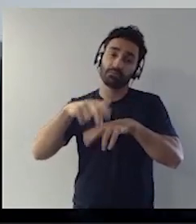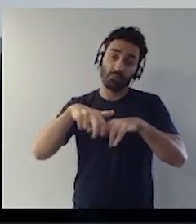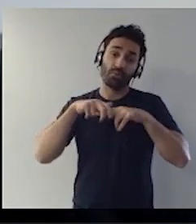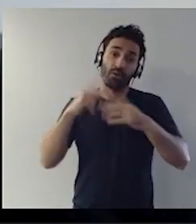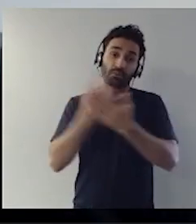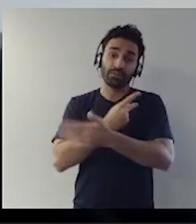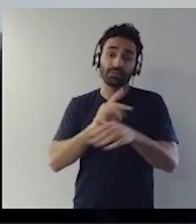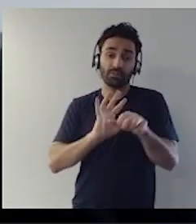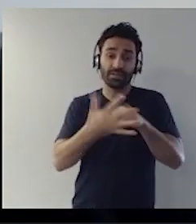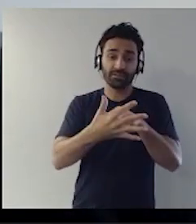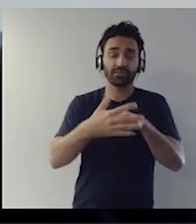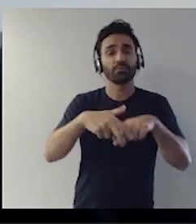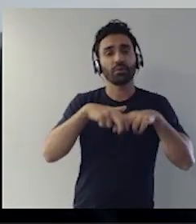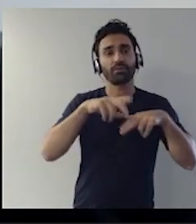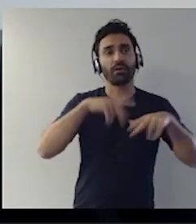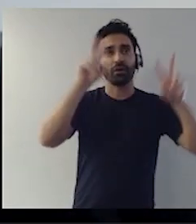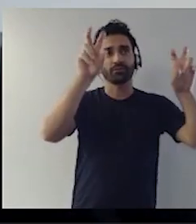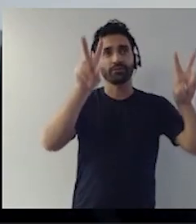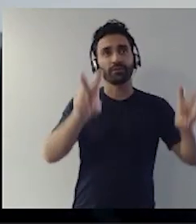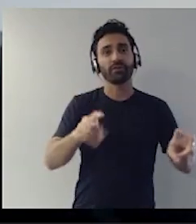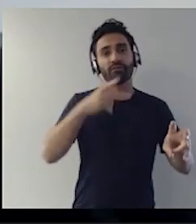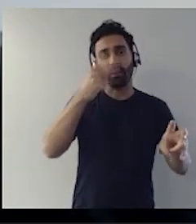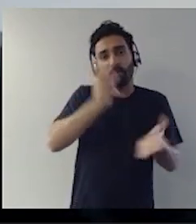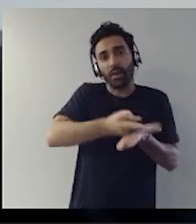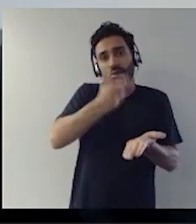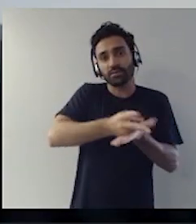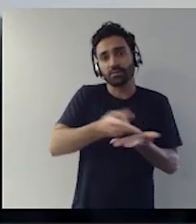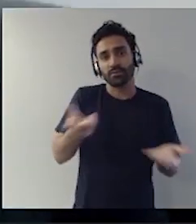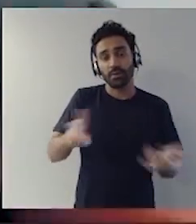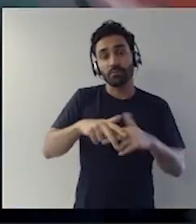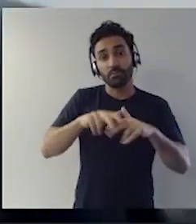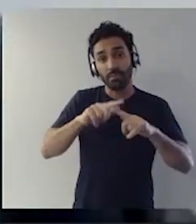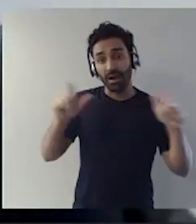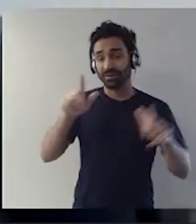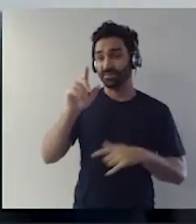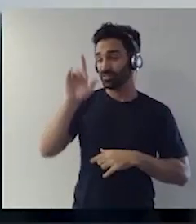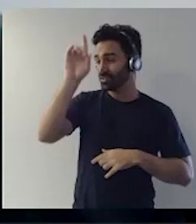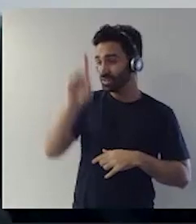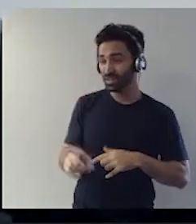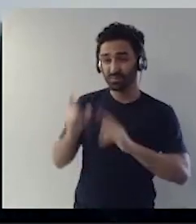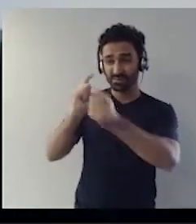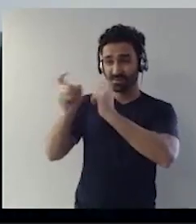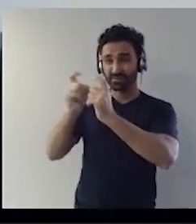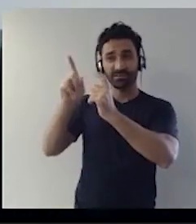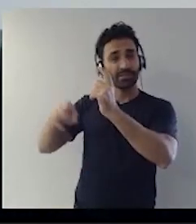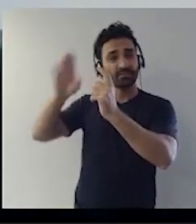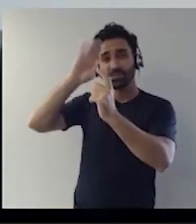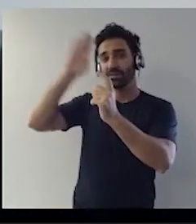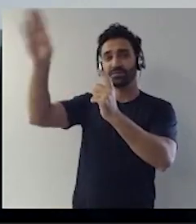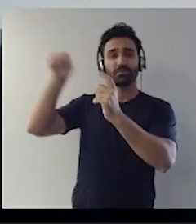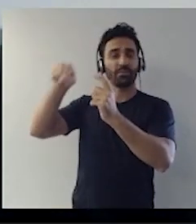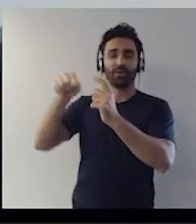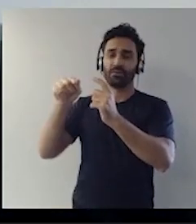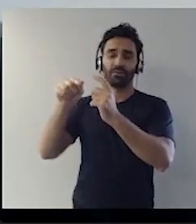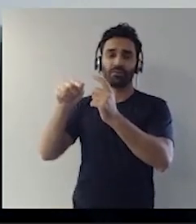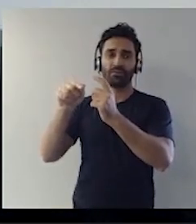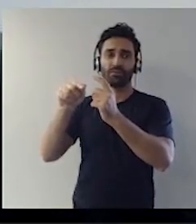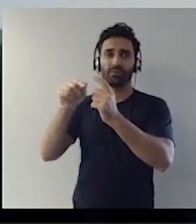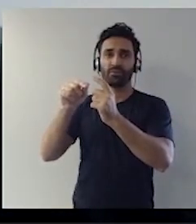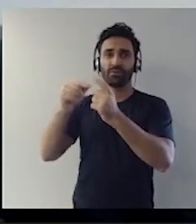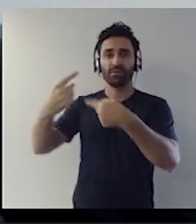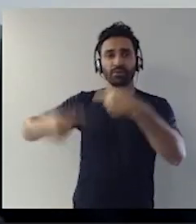e eu tenho certeza que não falo exagero em dizer que o direito administrativo está no centro desse debate todo, e por